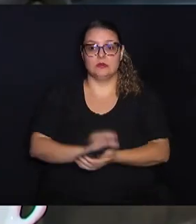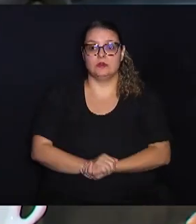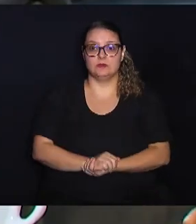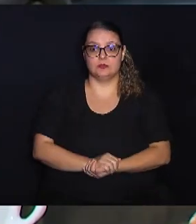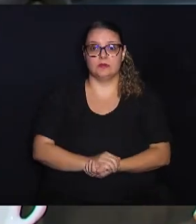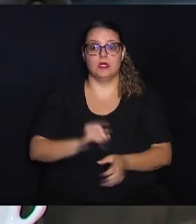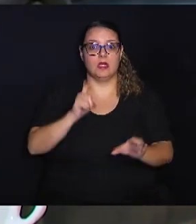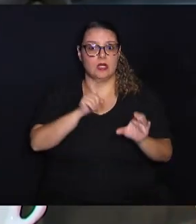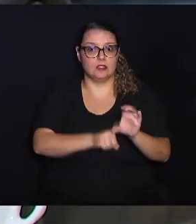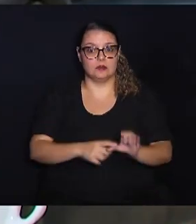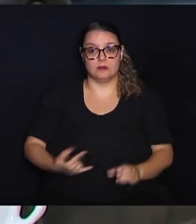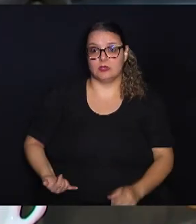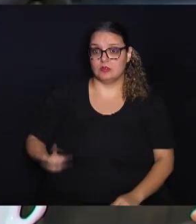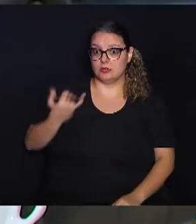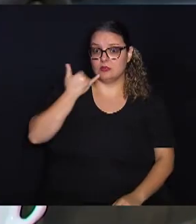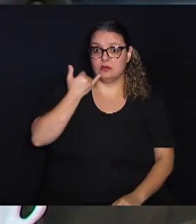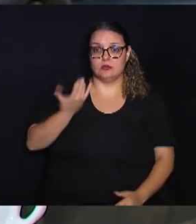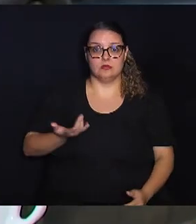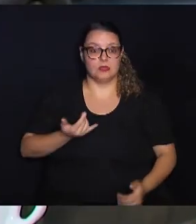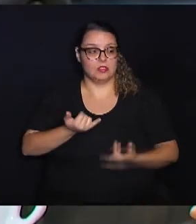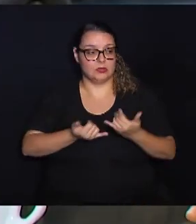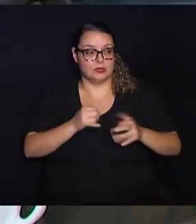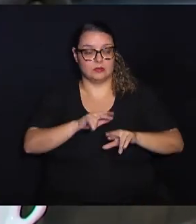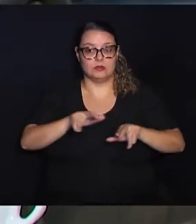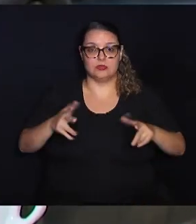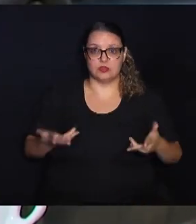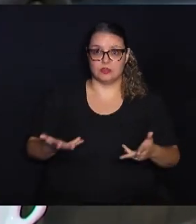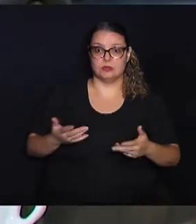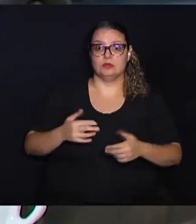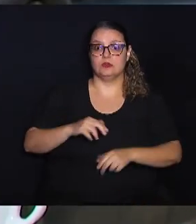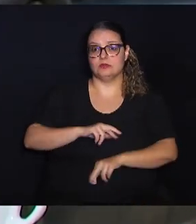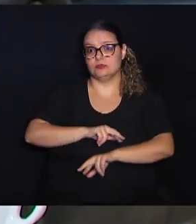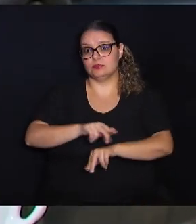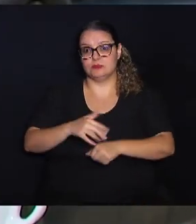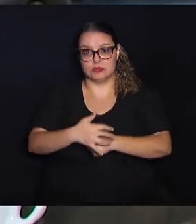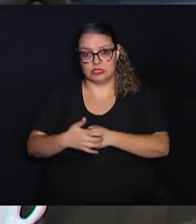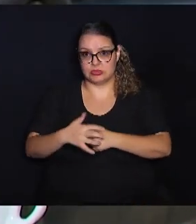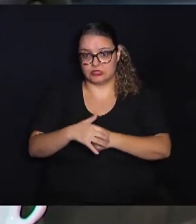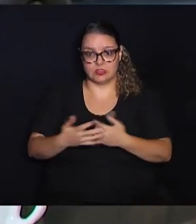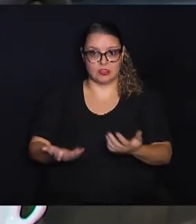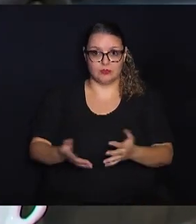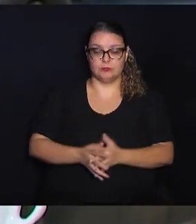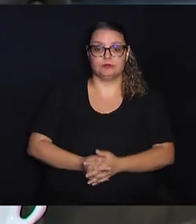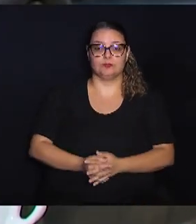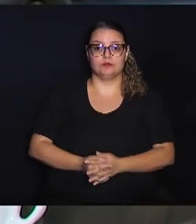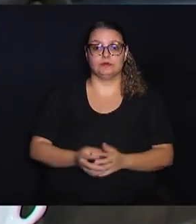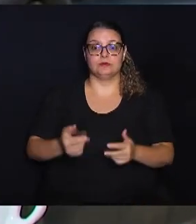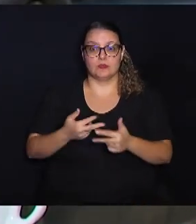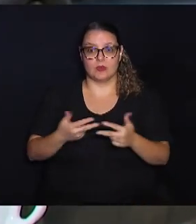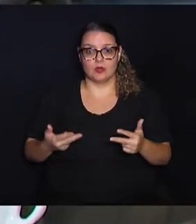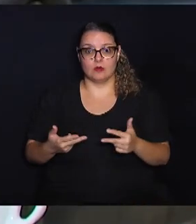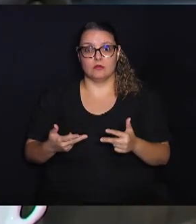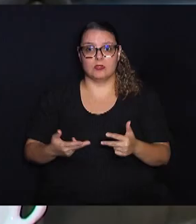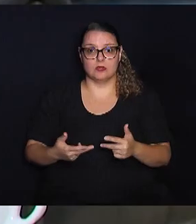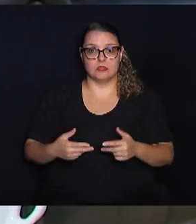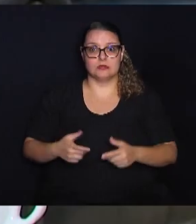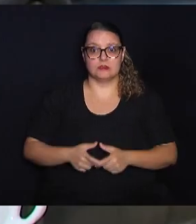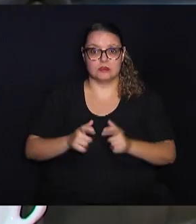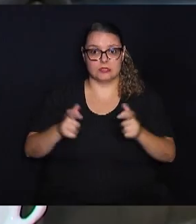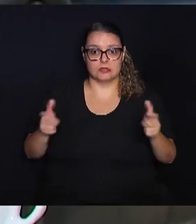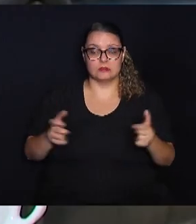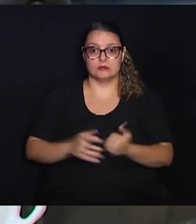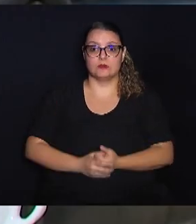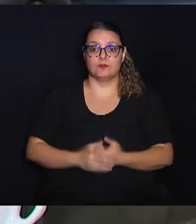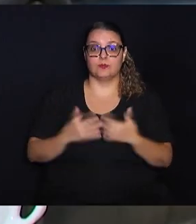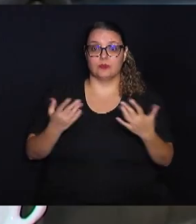dependência ao celular, dependência aos jogos, né? Eletrônicos, que é uma coisa que tem crescido bastante.